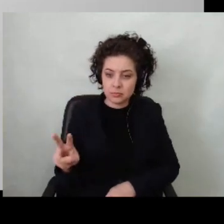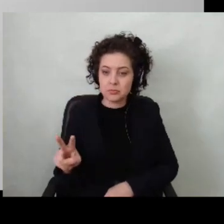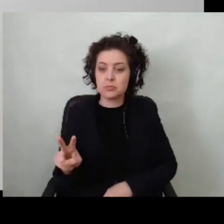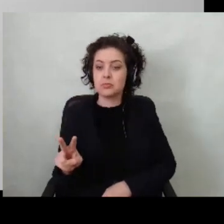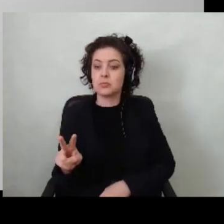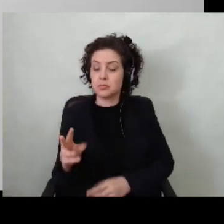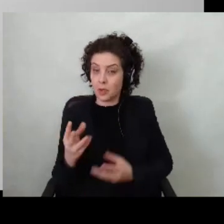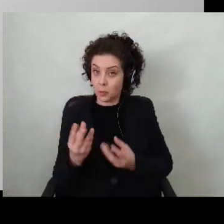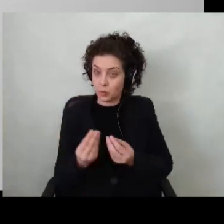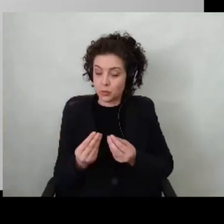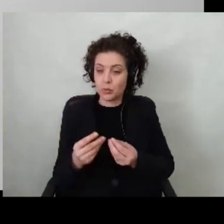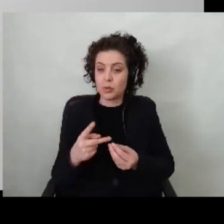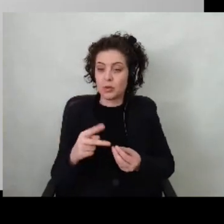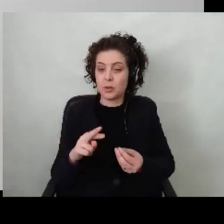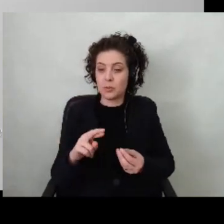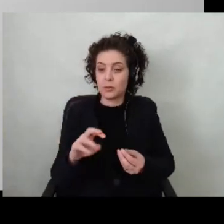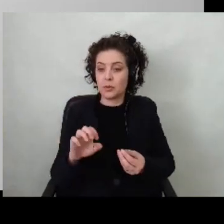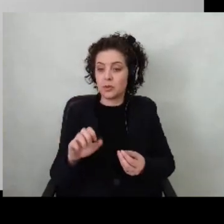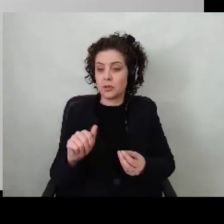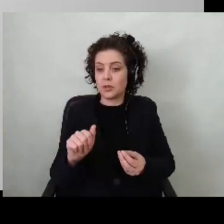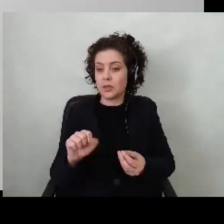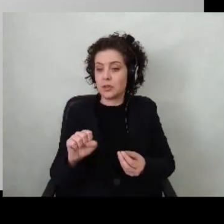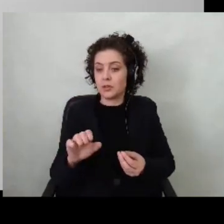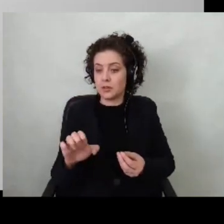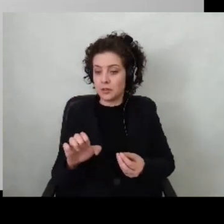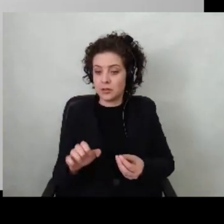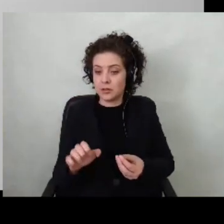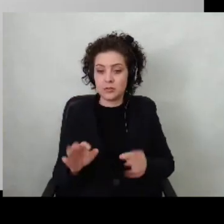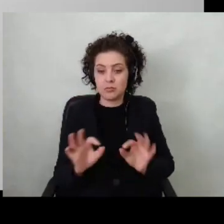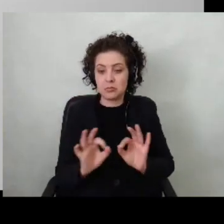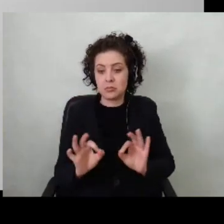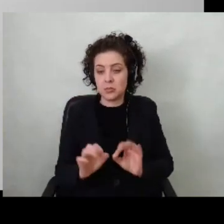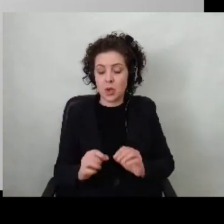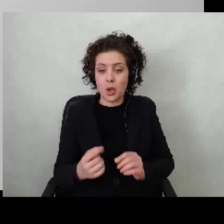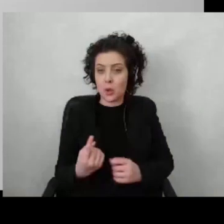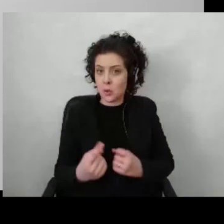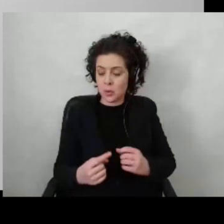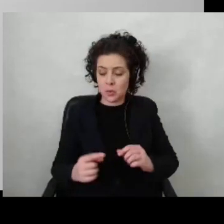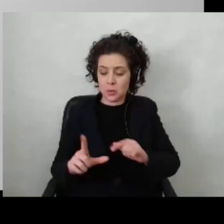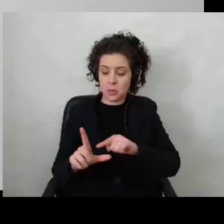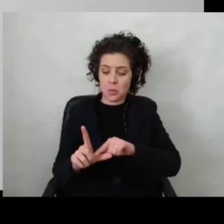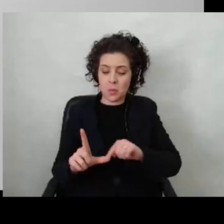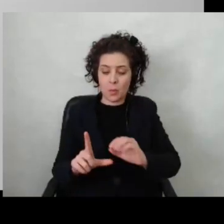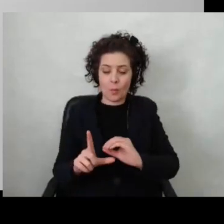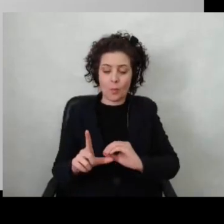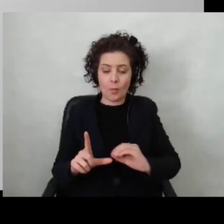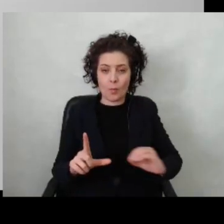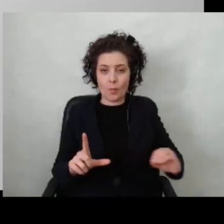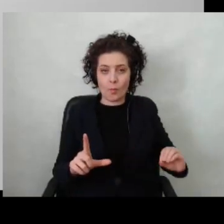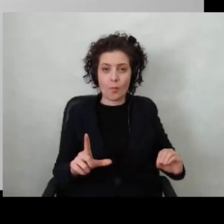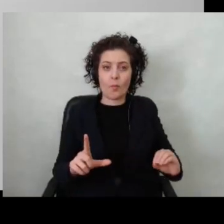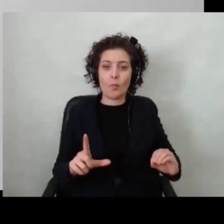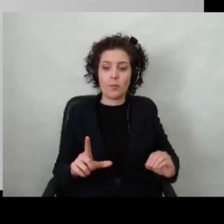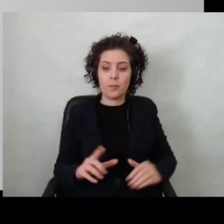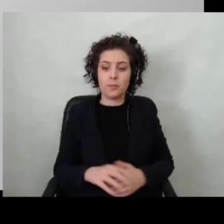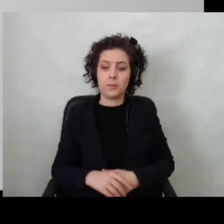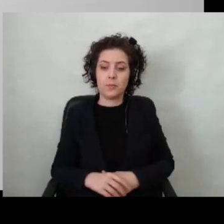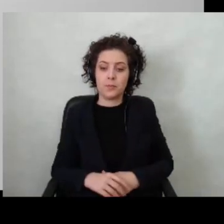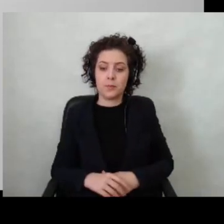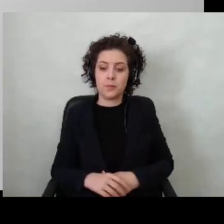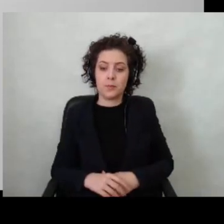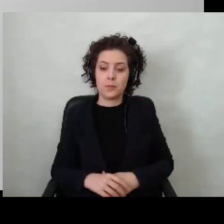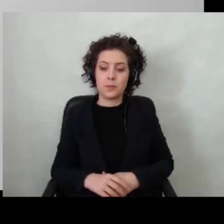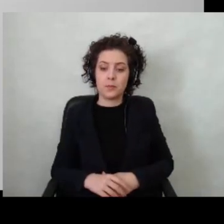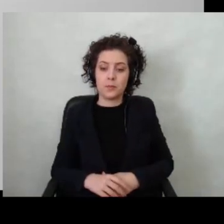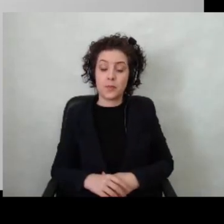protease, e células que praticamente não expressam. No caso da SH, a expressão foi 0. E aí nós podemos ainda